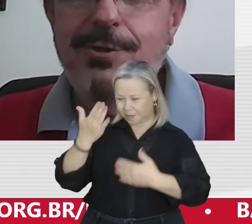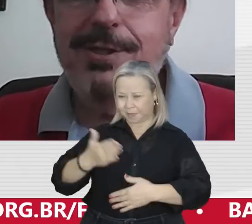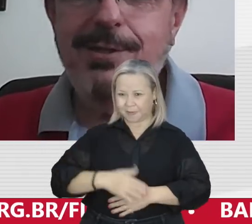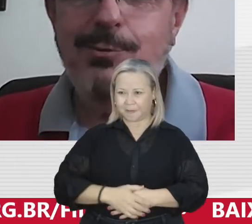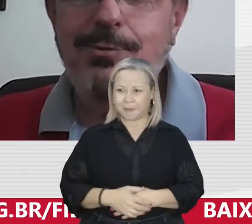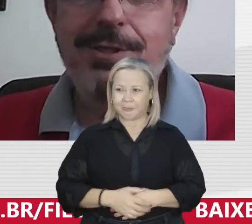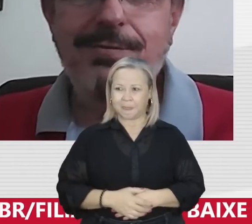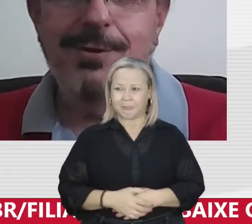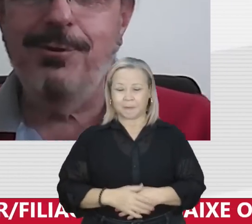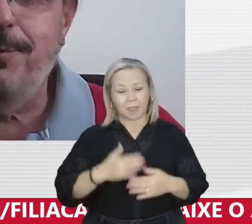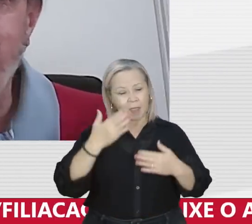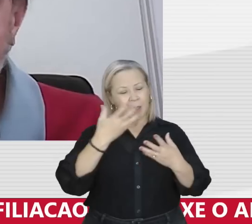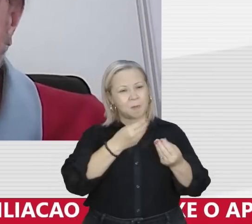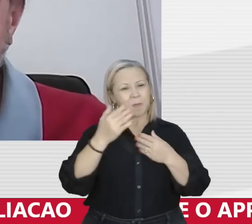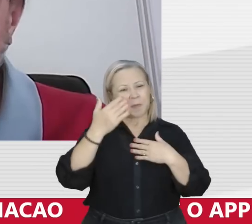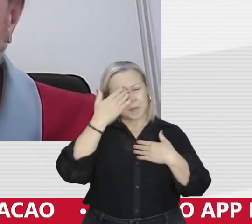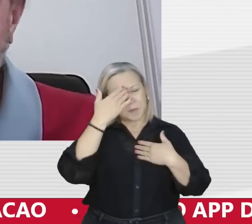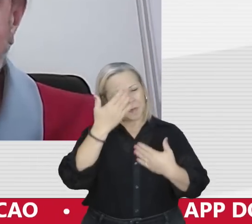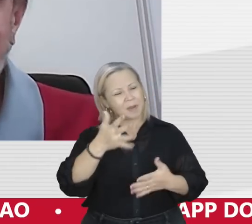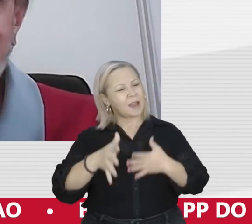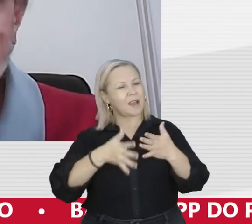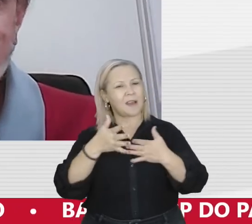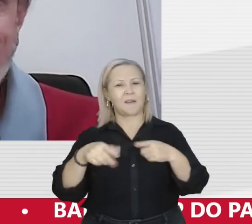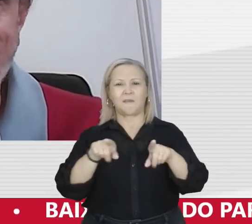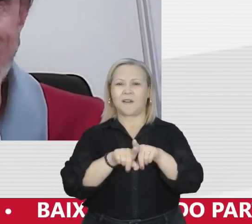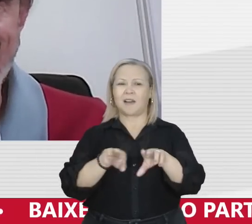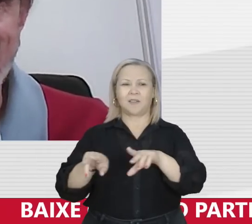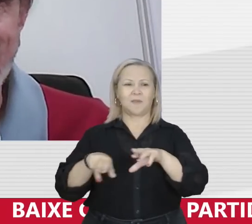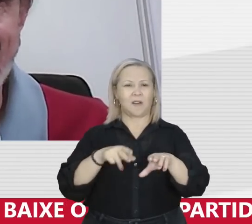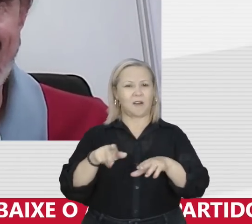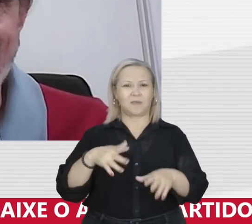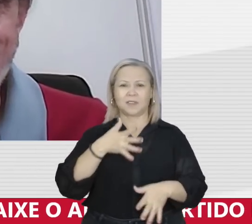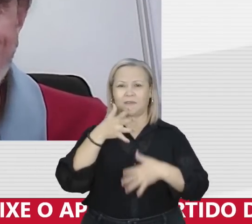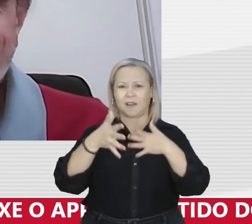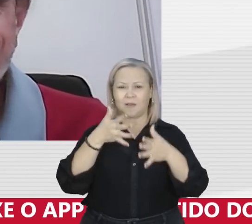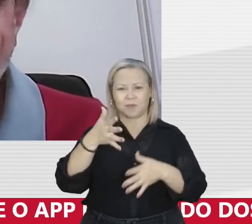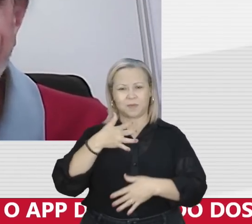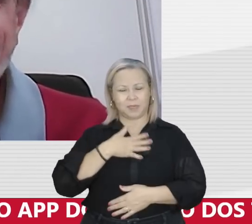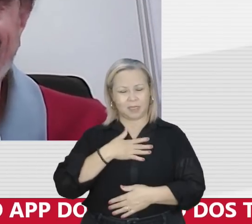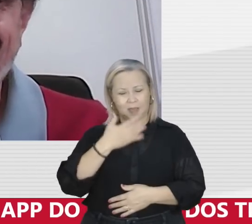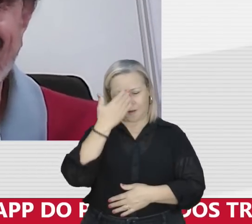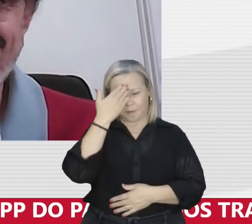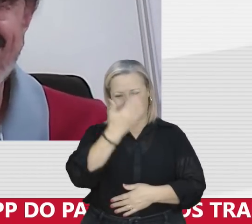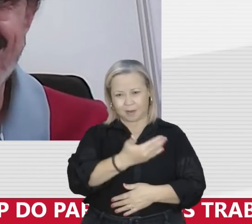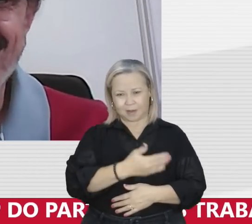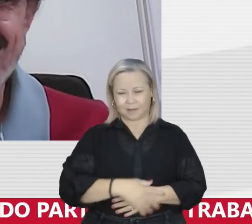Falo de você, tudo que você falou de mim e muito mais. Um abraço aí, obrigado, viu?